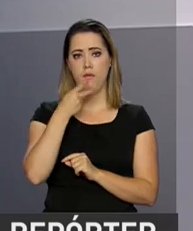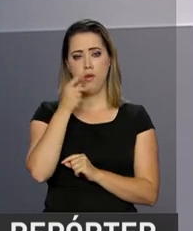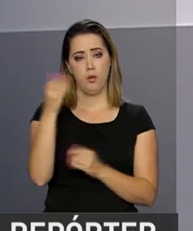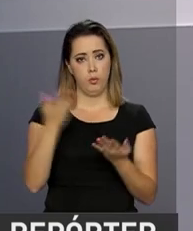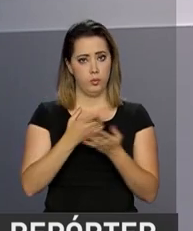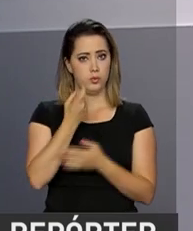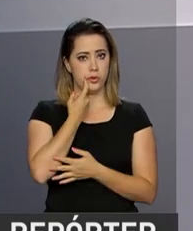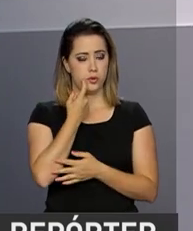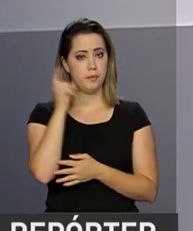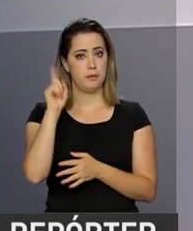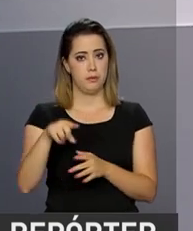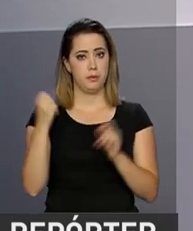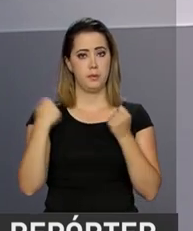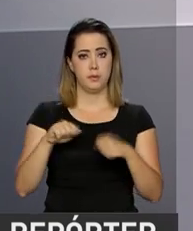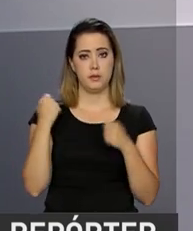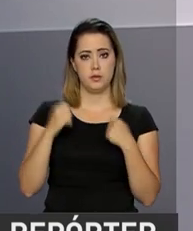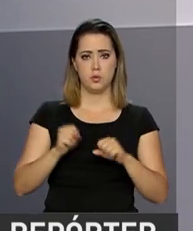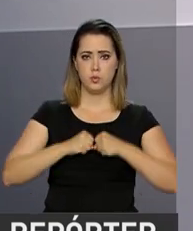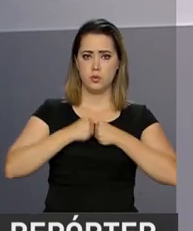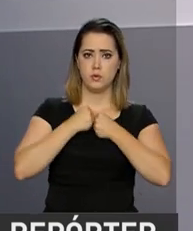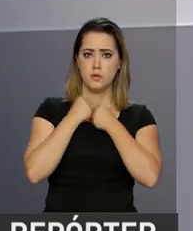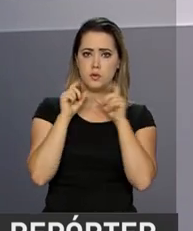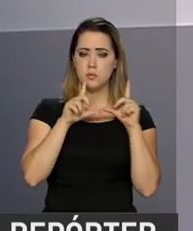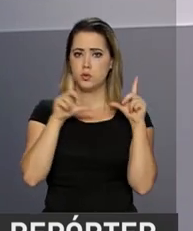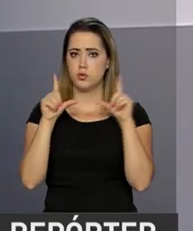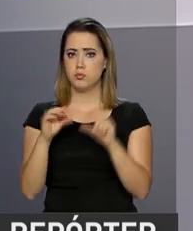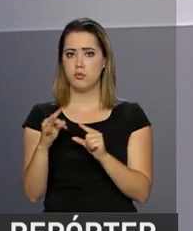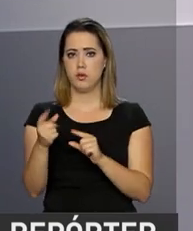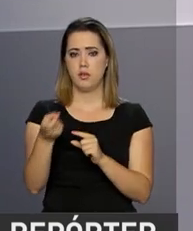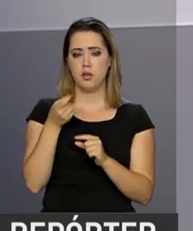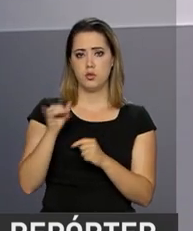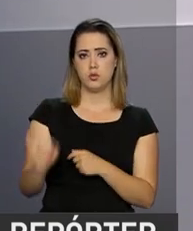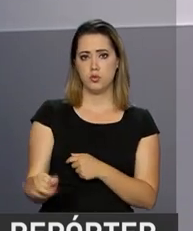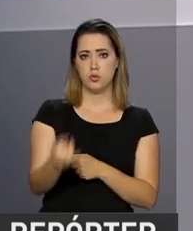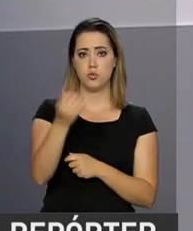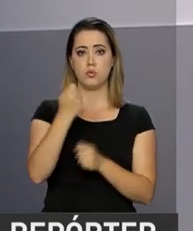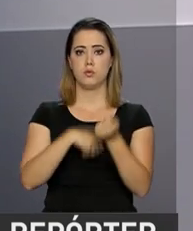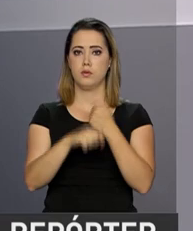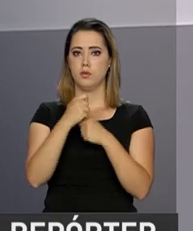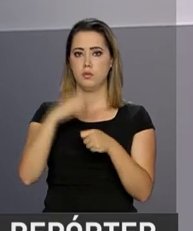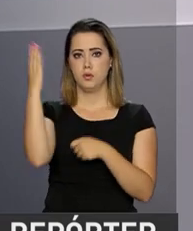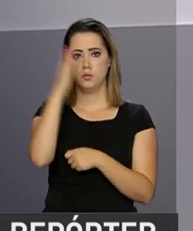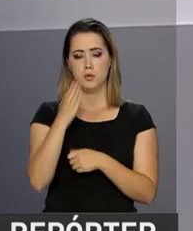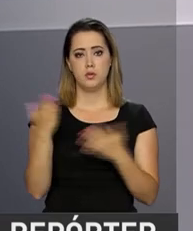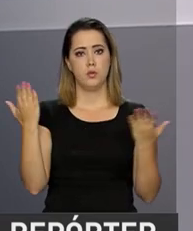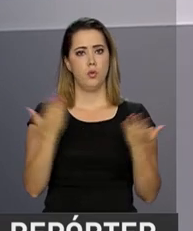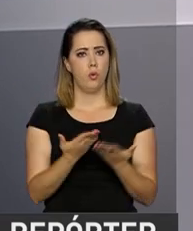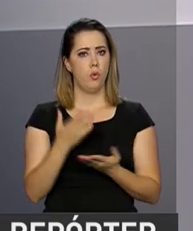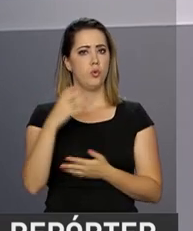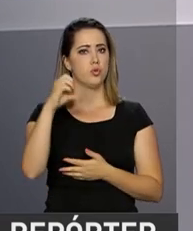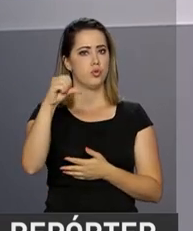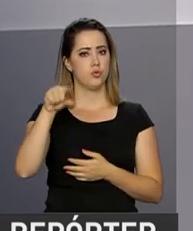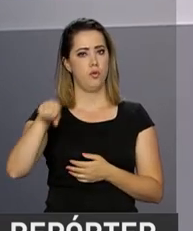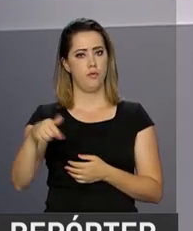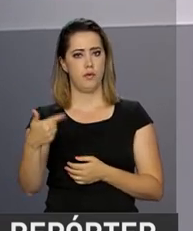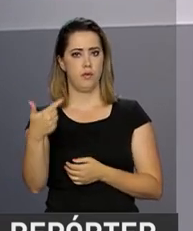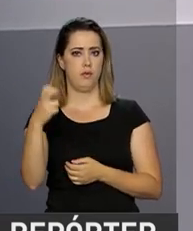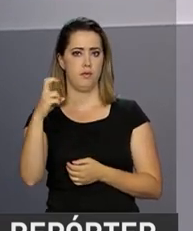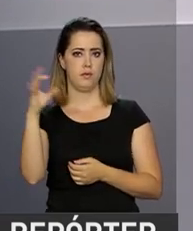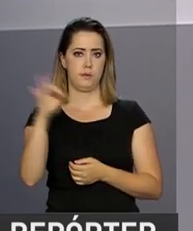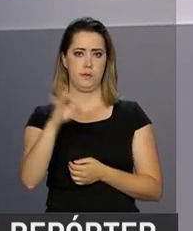sexta-feira que é preciso manter os esforços para reduzir a taxa básica de juros da economia brasileira hoje em